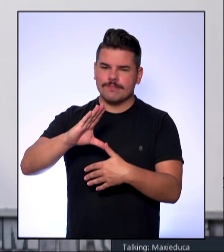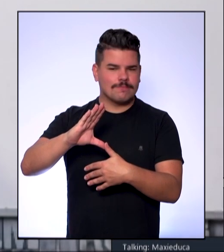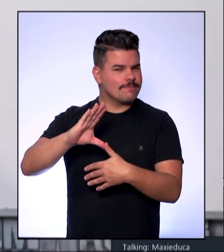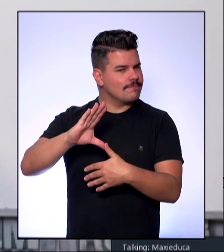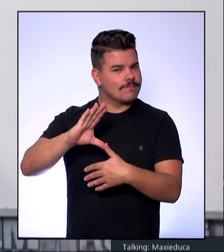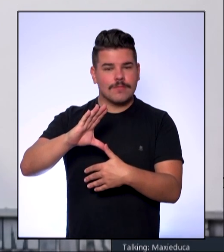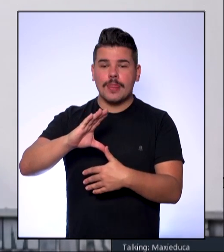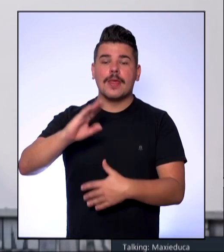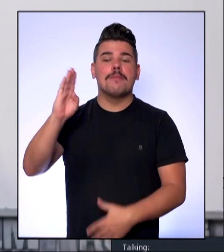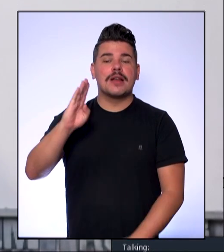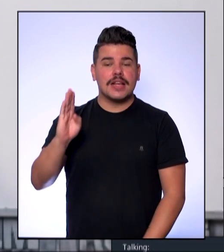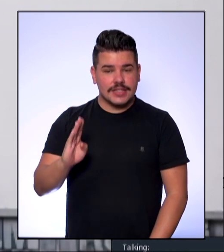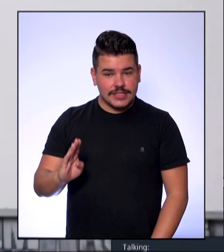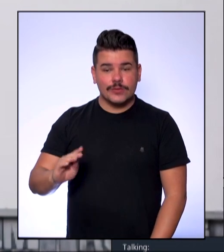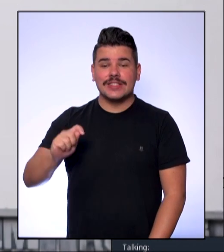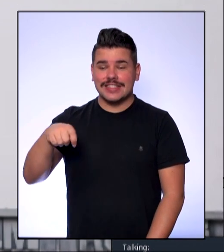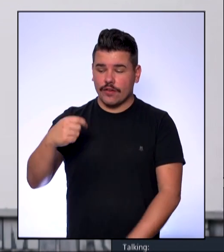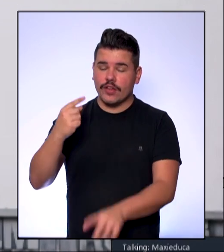encontrado.